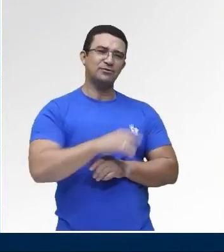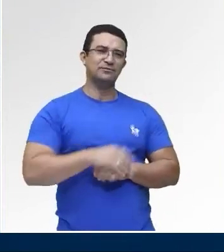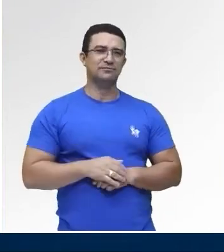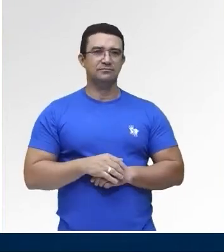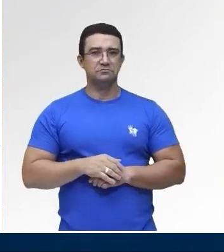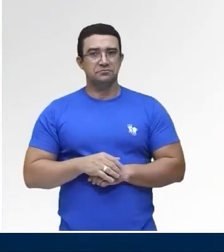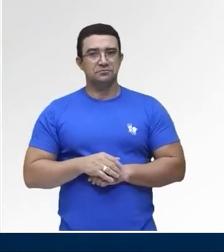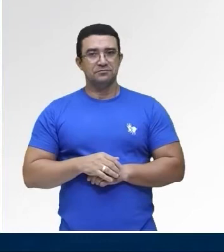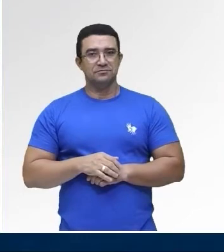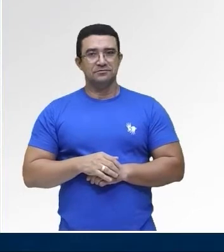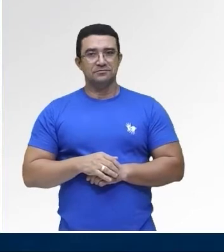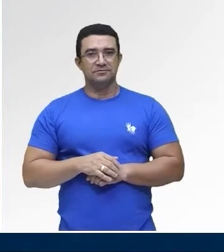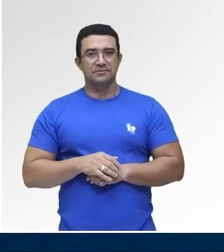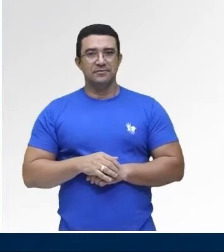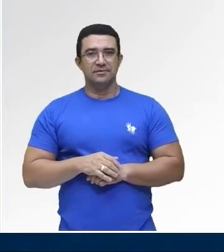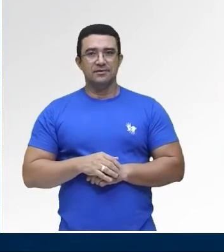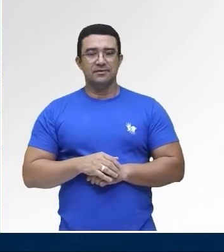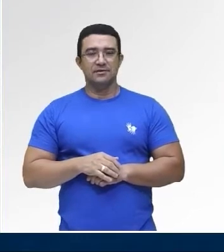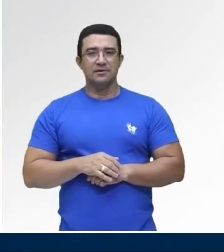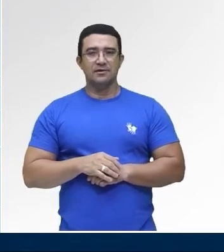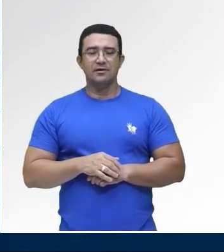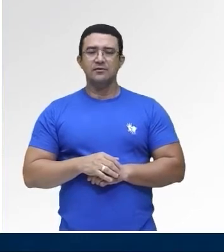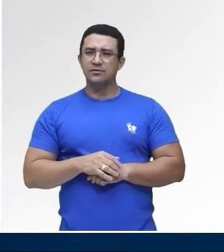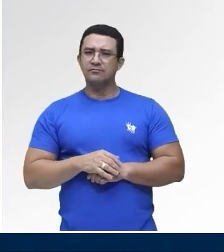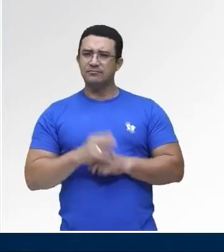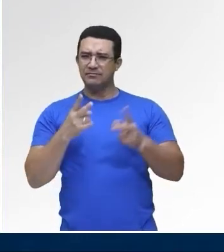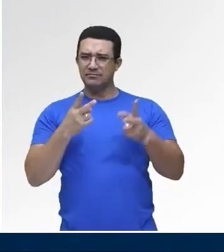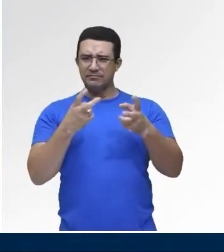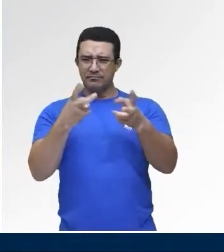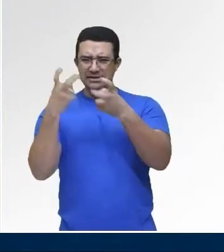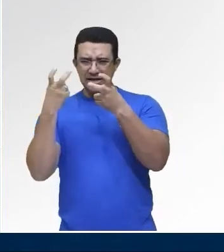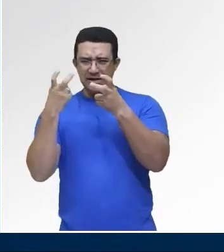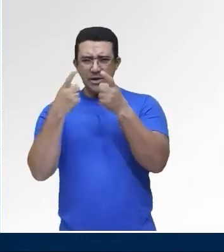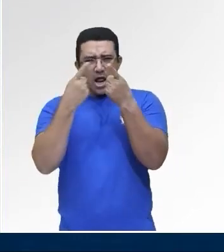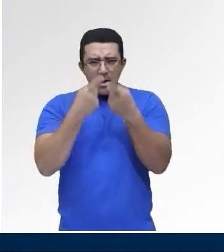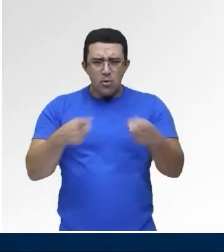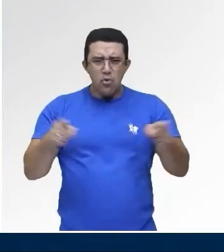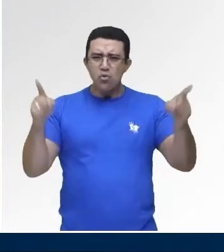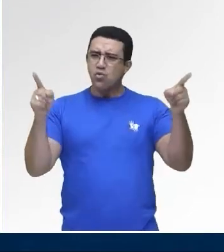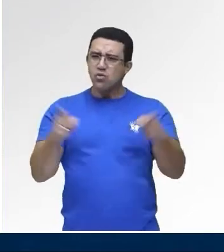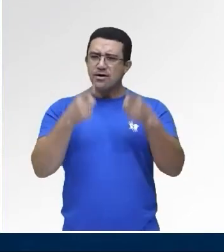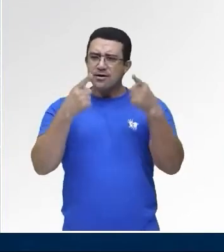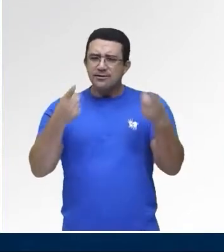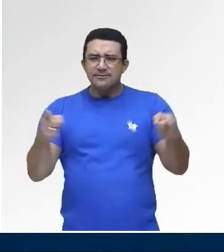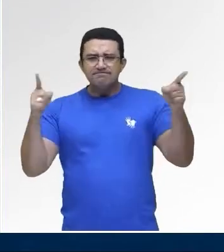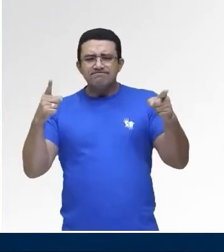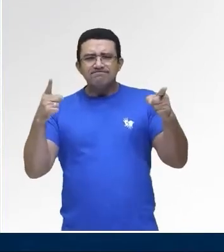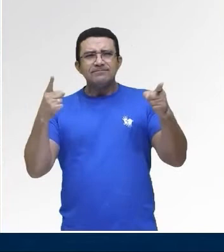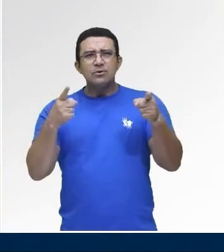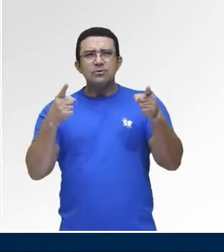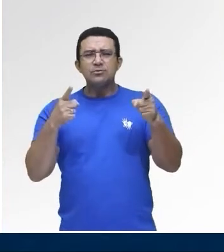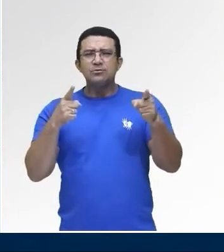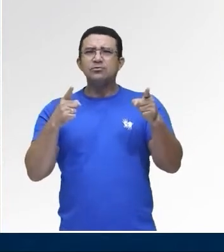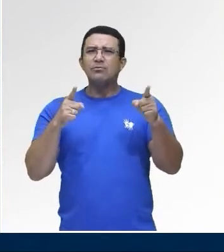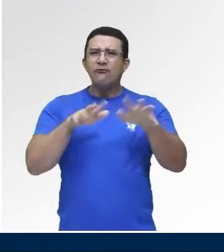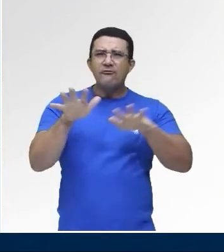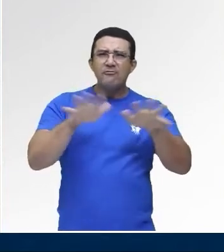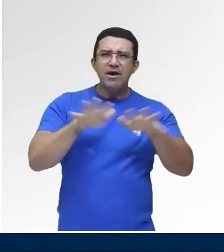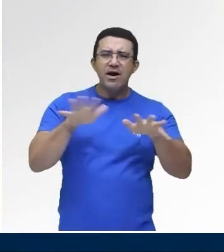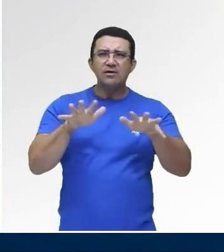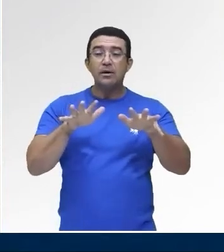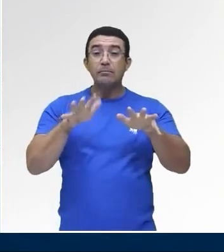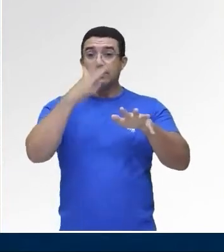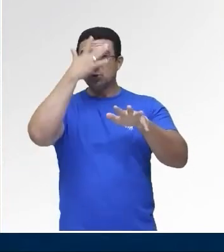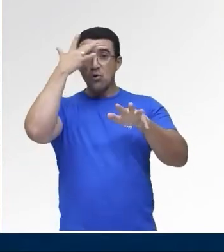sei cantar, tá, gente? Mas aqui, ó, a melodia que tem ao descrever essa música, ao falar